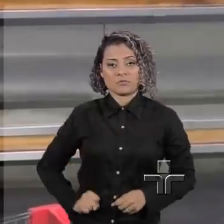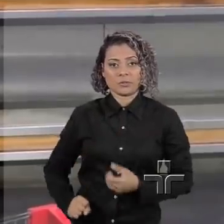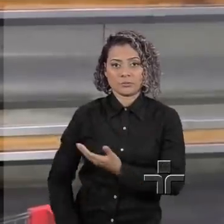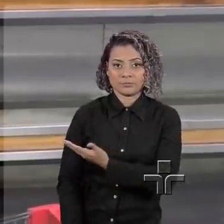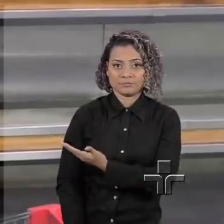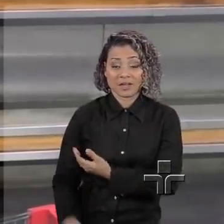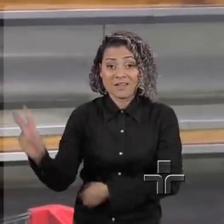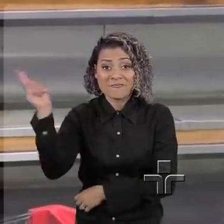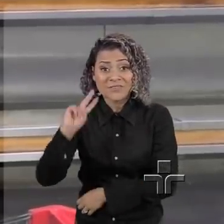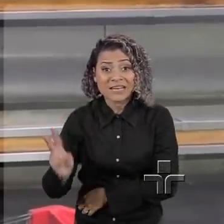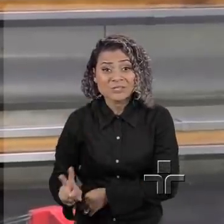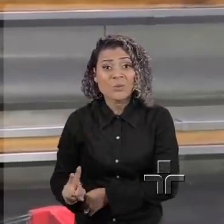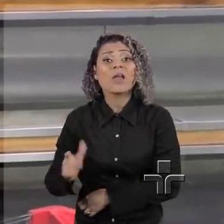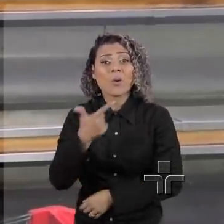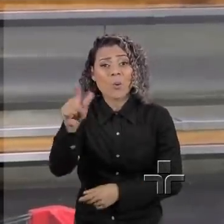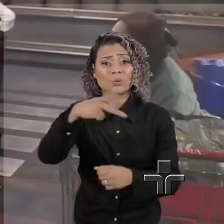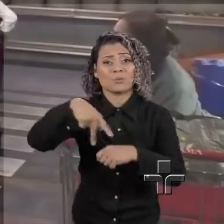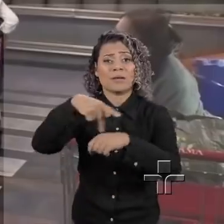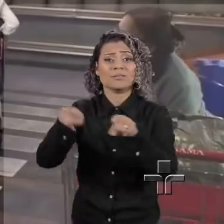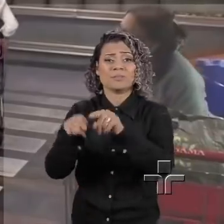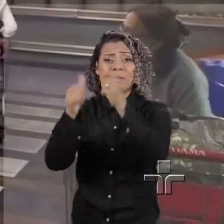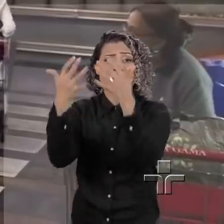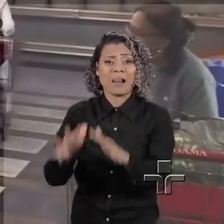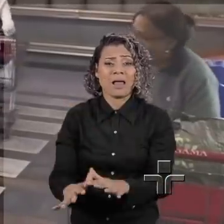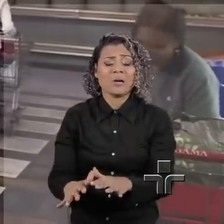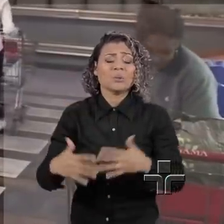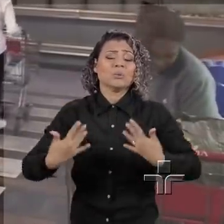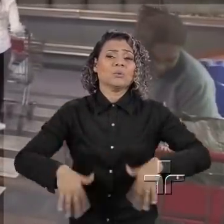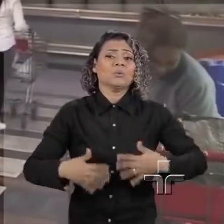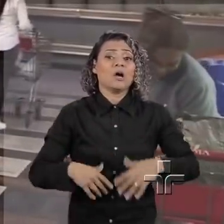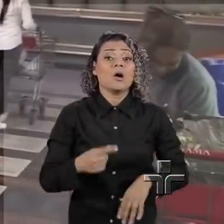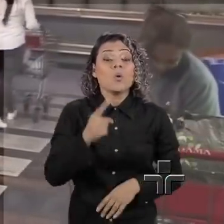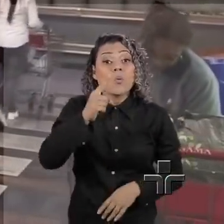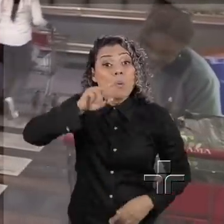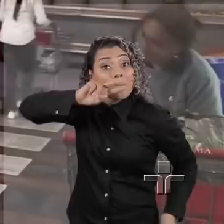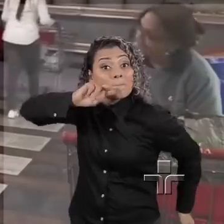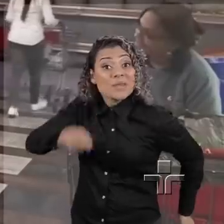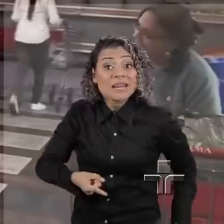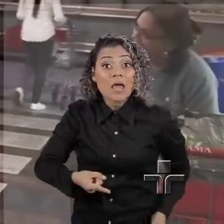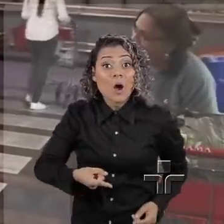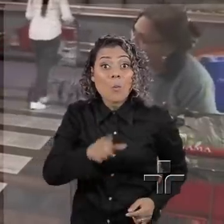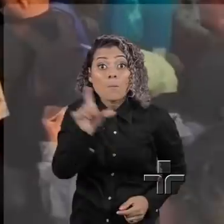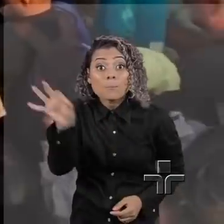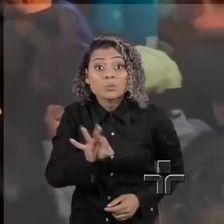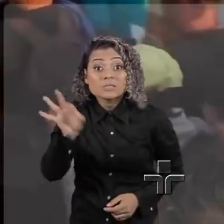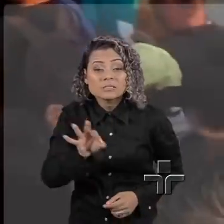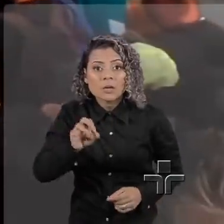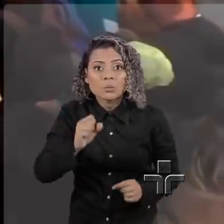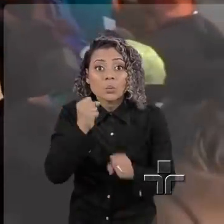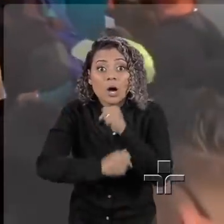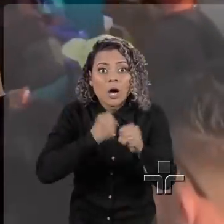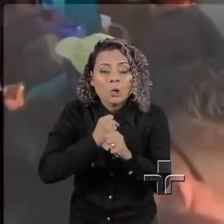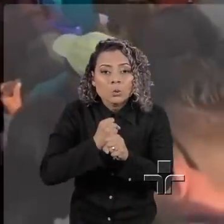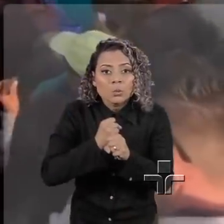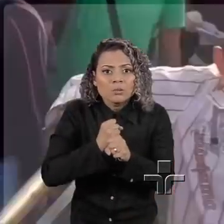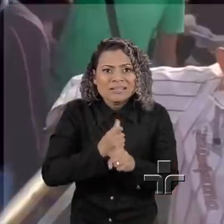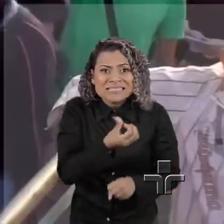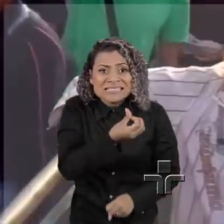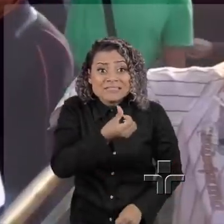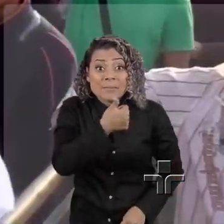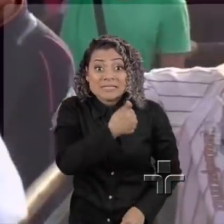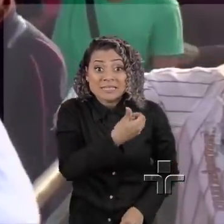A Venezuela é outro país em crise com inflação prevista de 1 milhão% este ano. Pelo menos 160